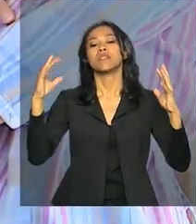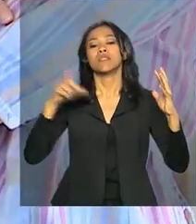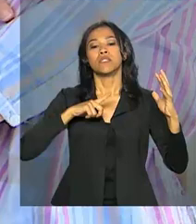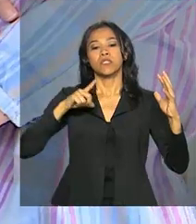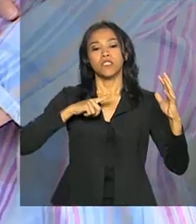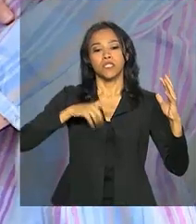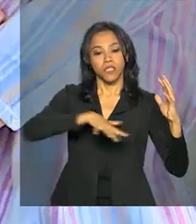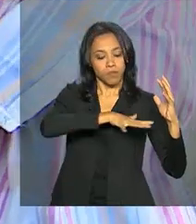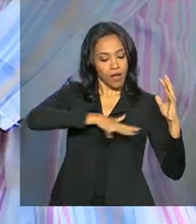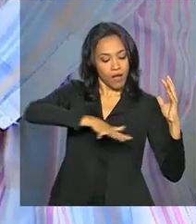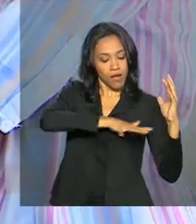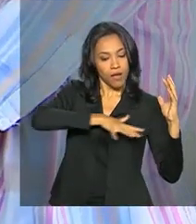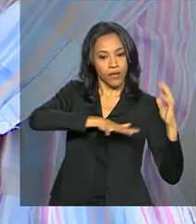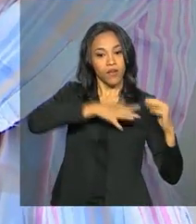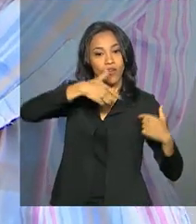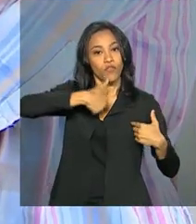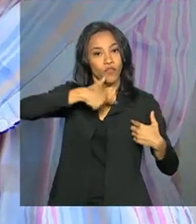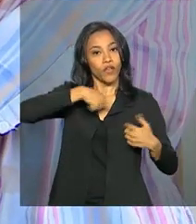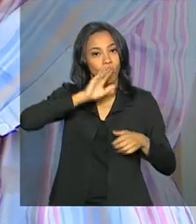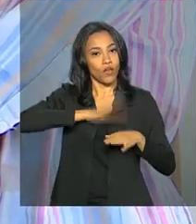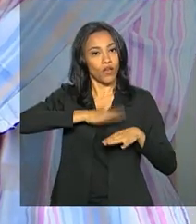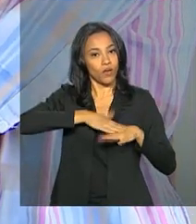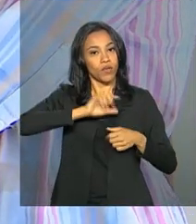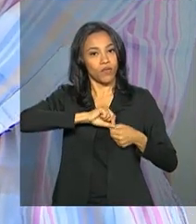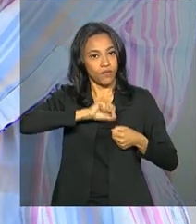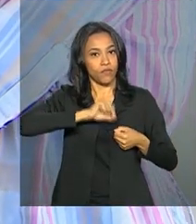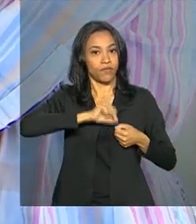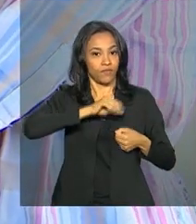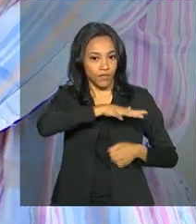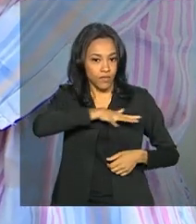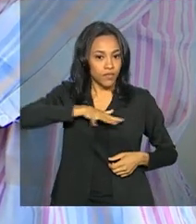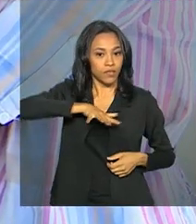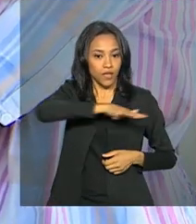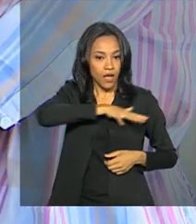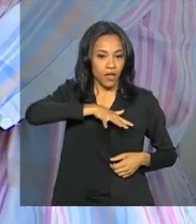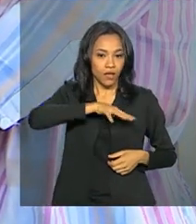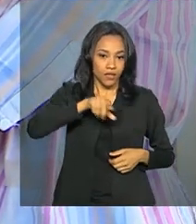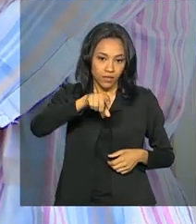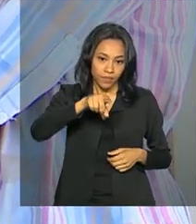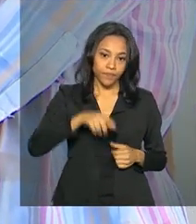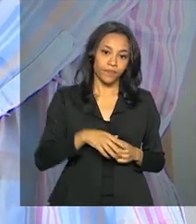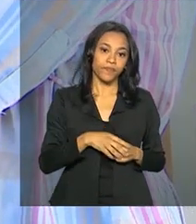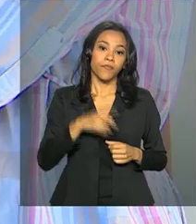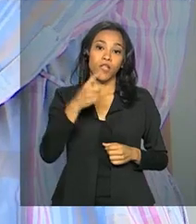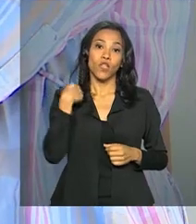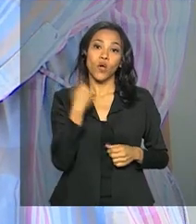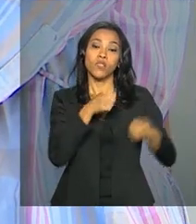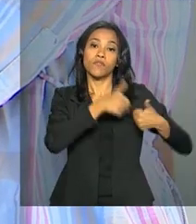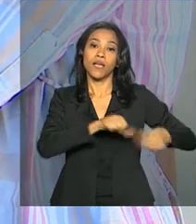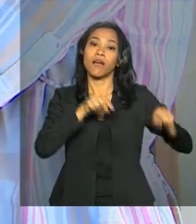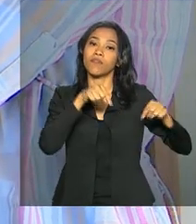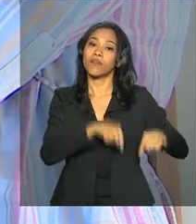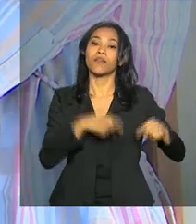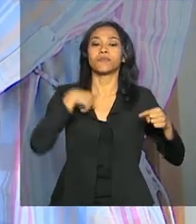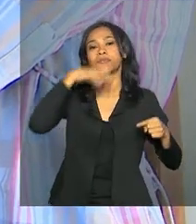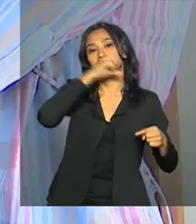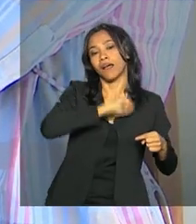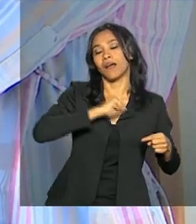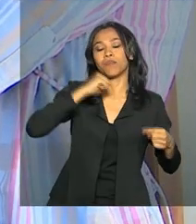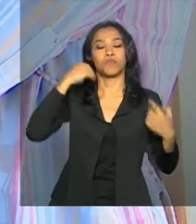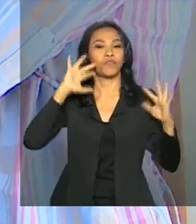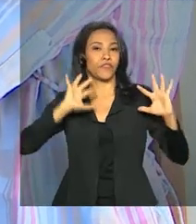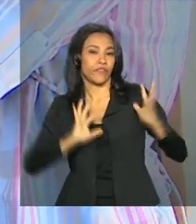Todo eu que fiz os passeios pela prefeitura. E é onde é que a gente ficava, passar fim de semana, época de